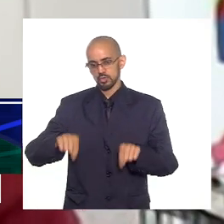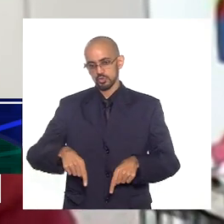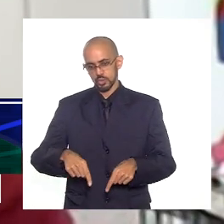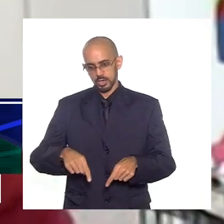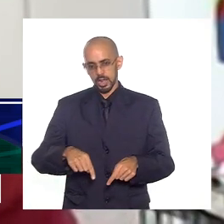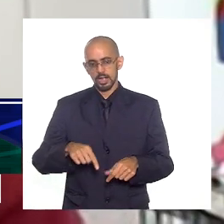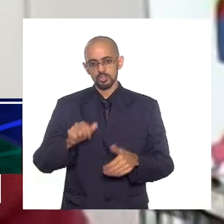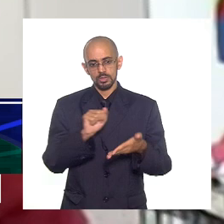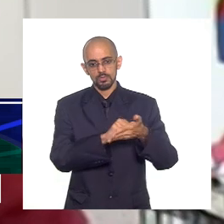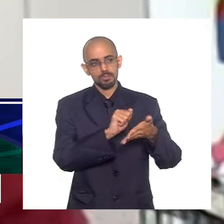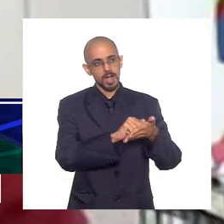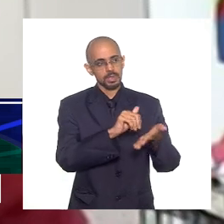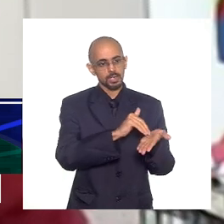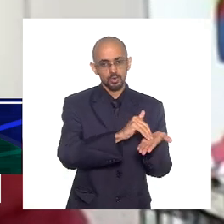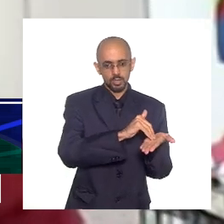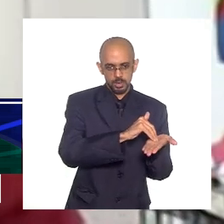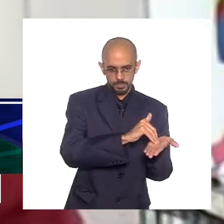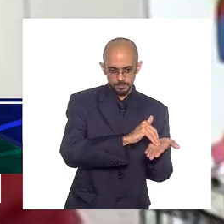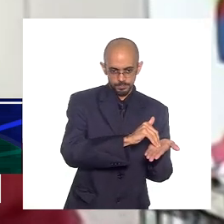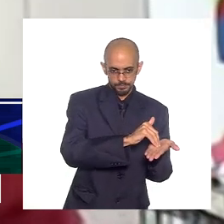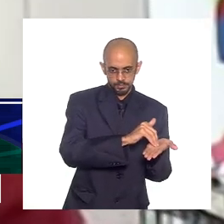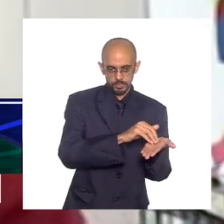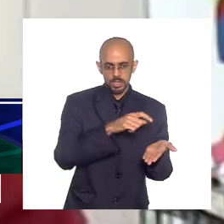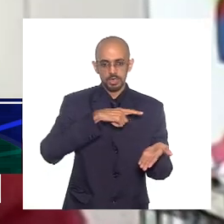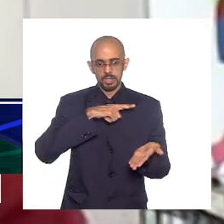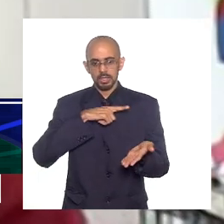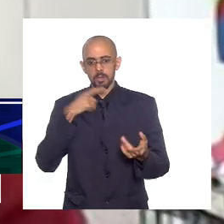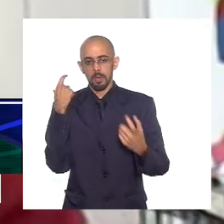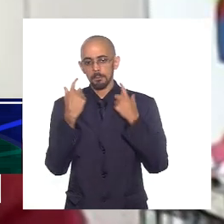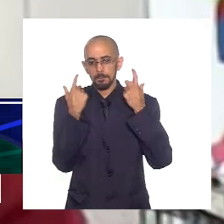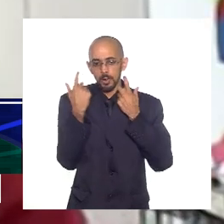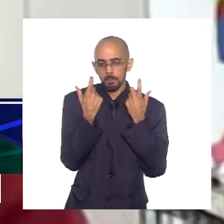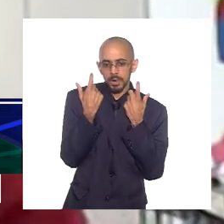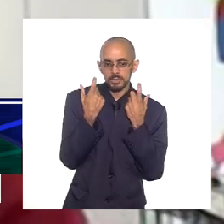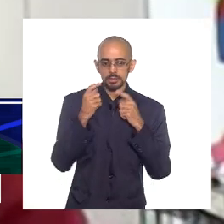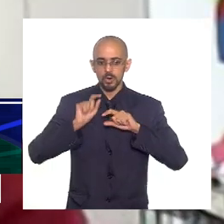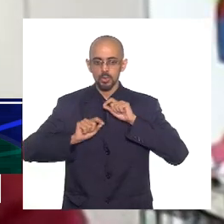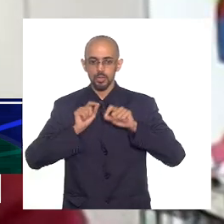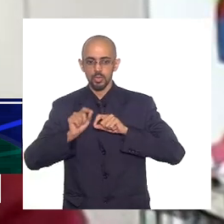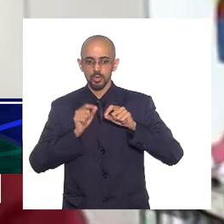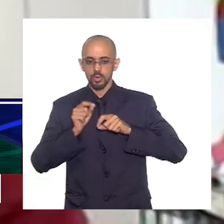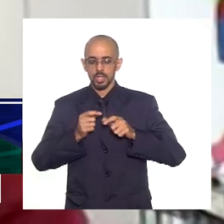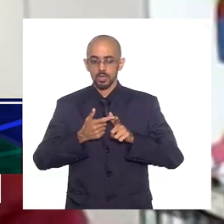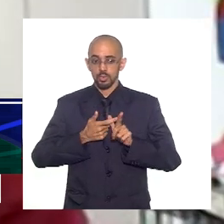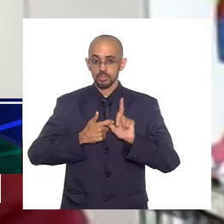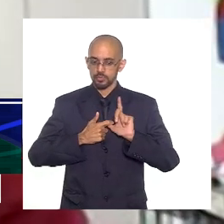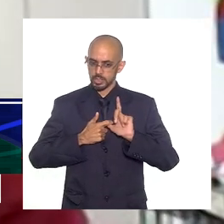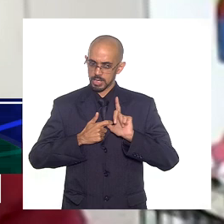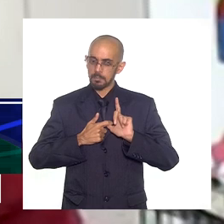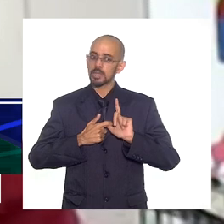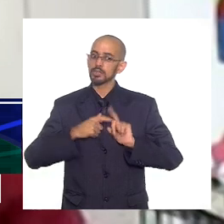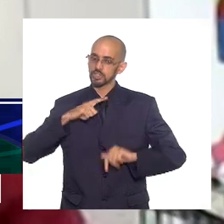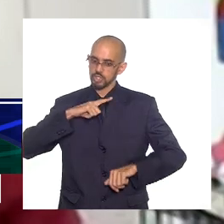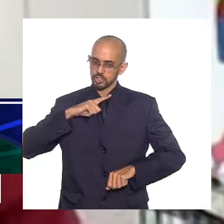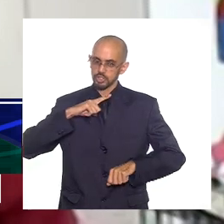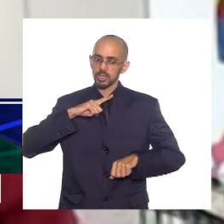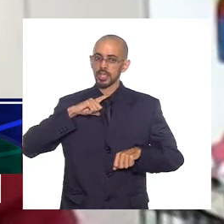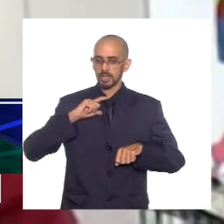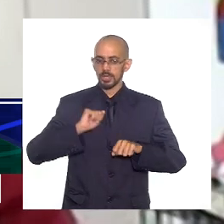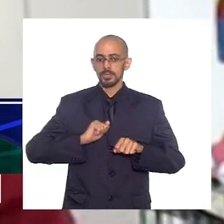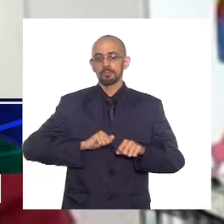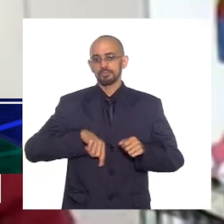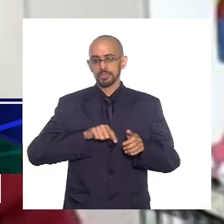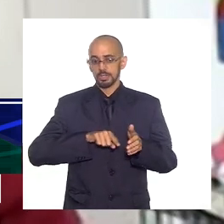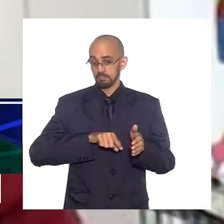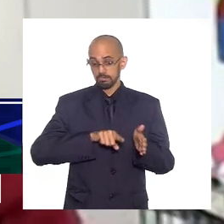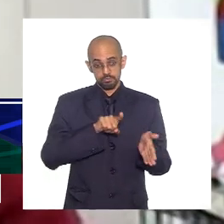gabinete dele. Por outro lado, a gente tem uma preocupação, né, com a ampliação aí desse limite do endividamento dos servidores, que tem comprometido uma parte da